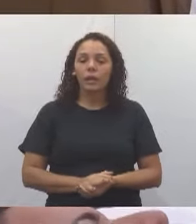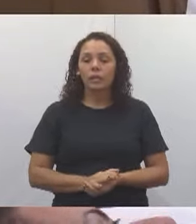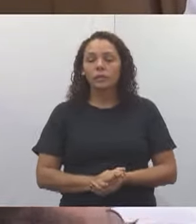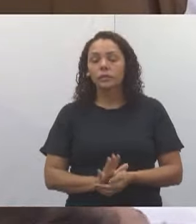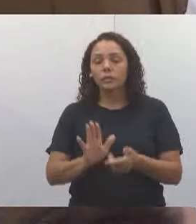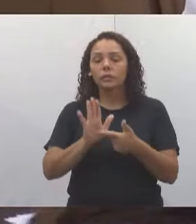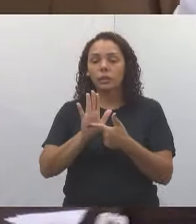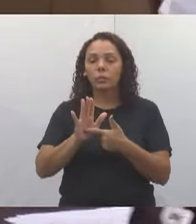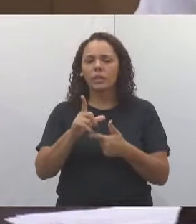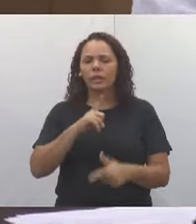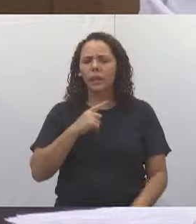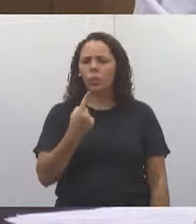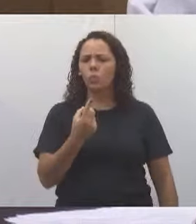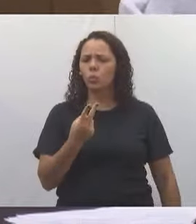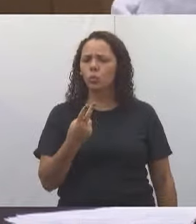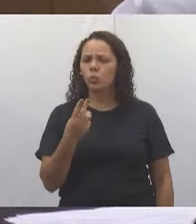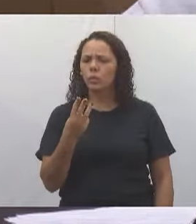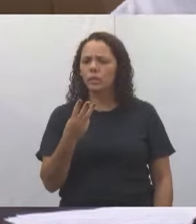tem